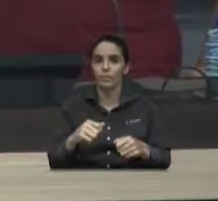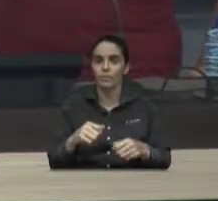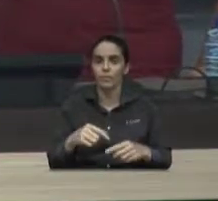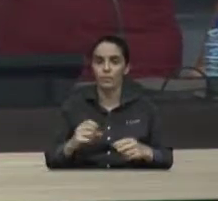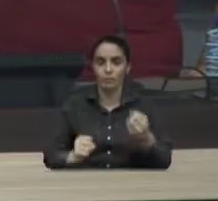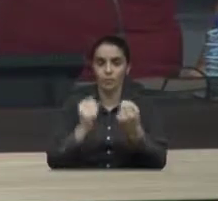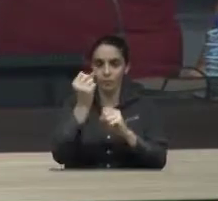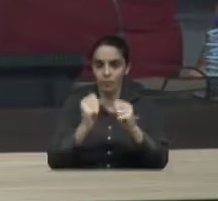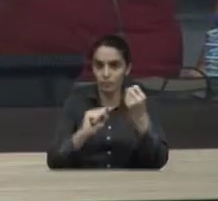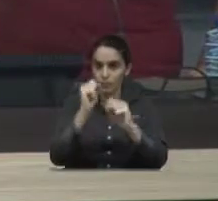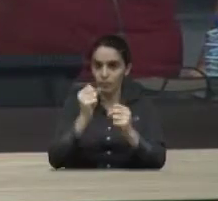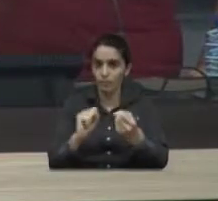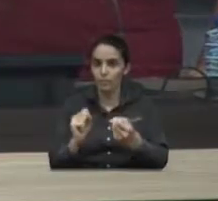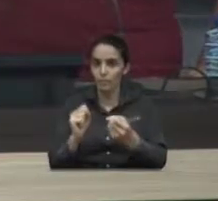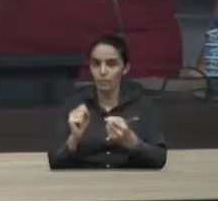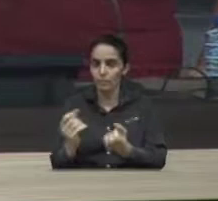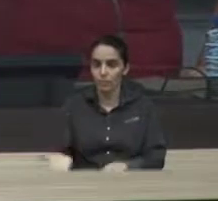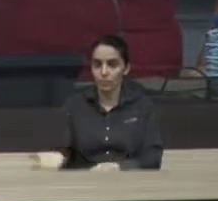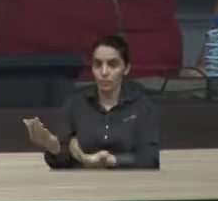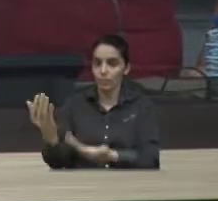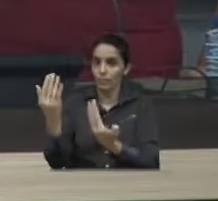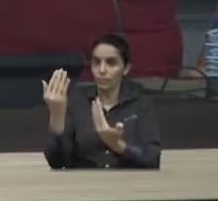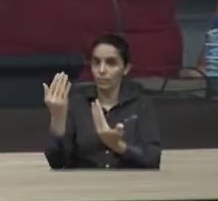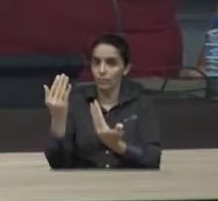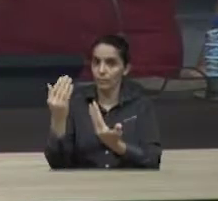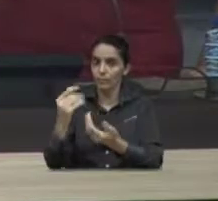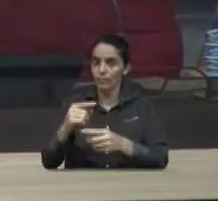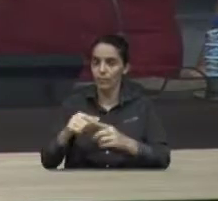de negociação incrível